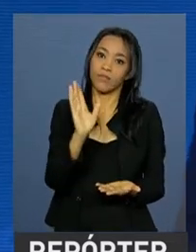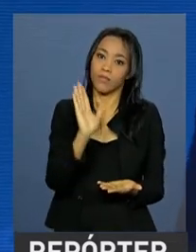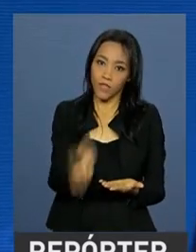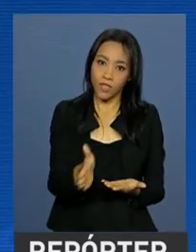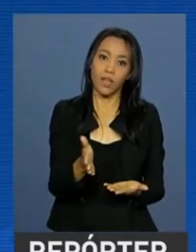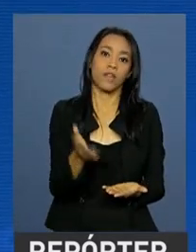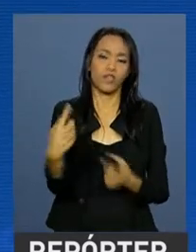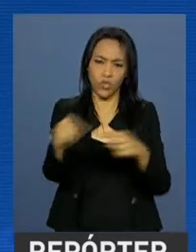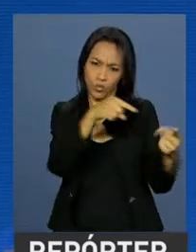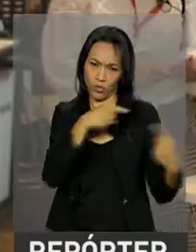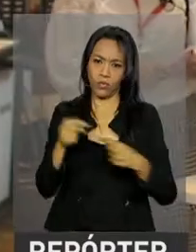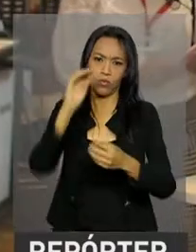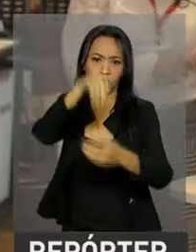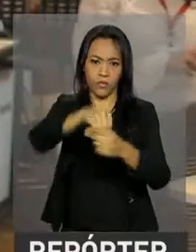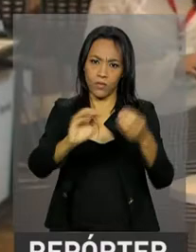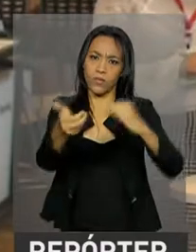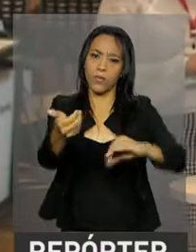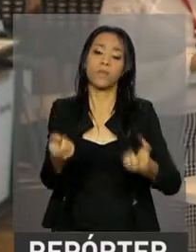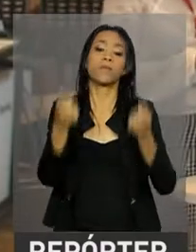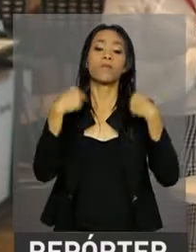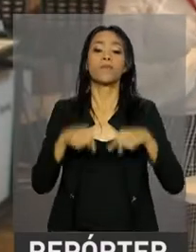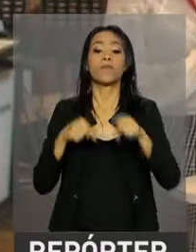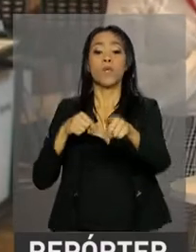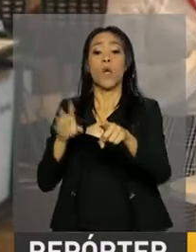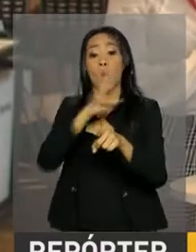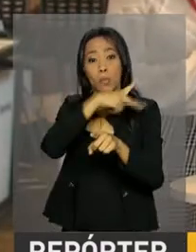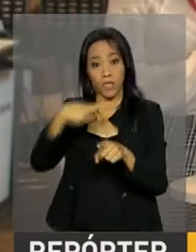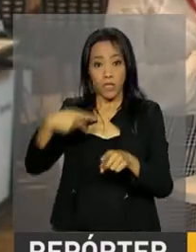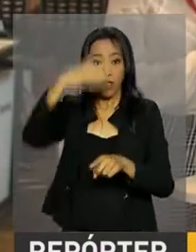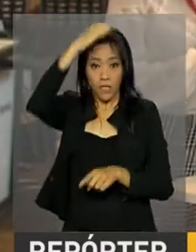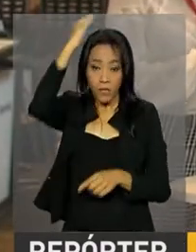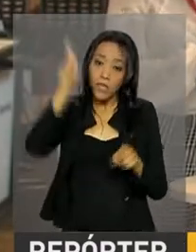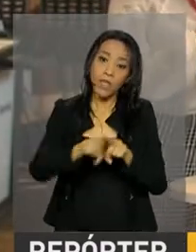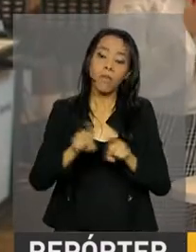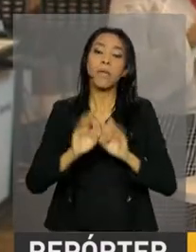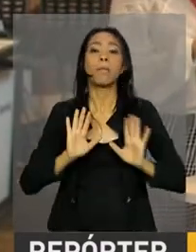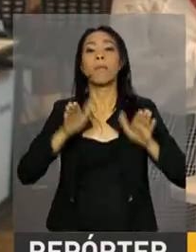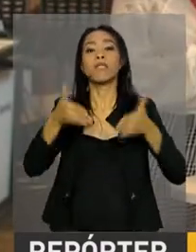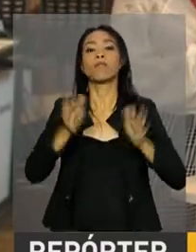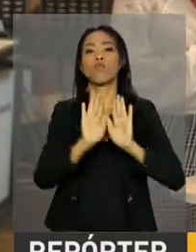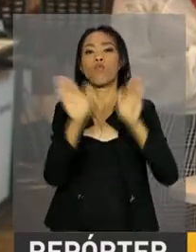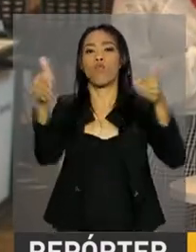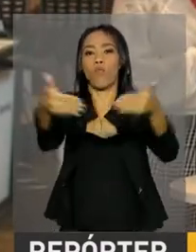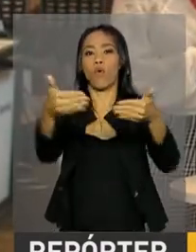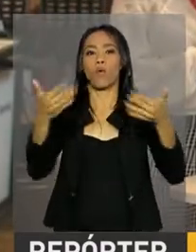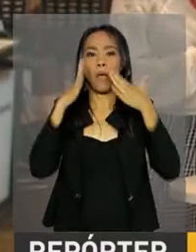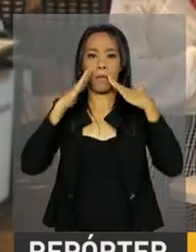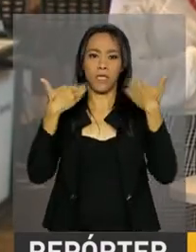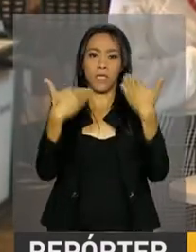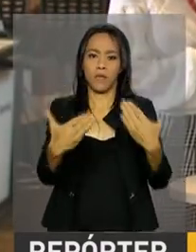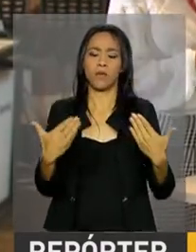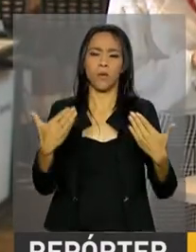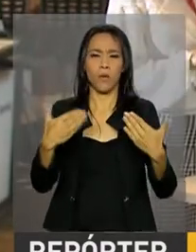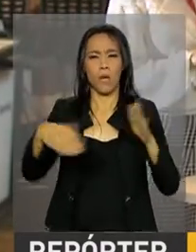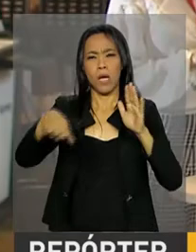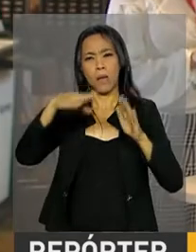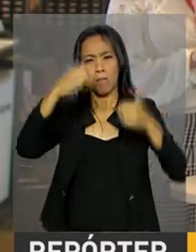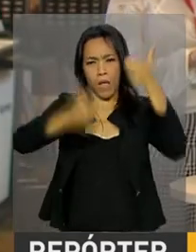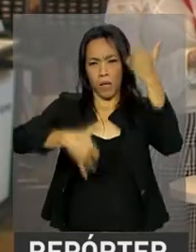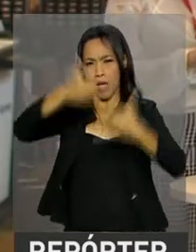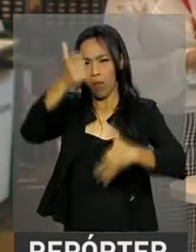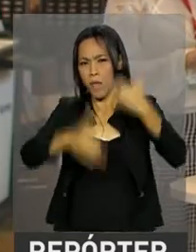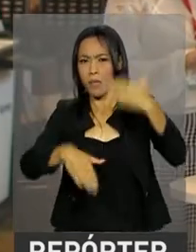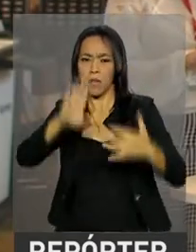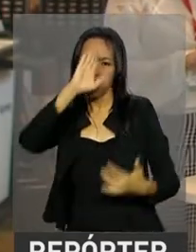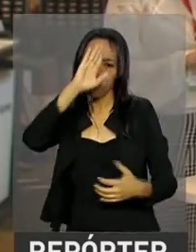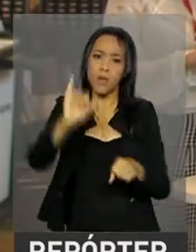do Congresso Nacional. O presidente Michel Temer também esteve no fórum e apresentou aos participantes o principal instrumento utilizado pelo